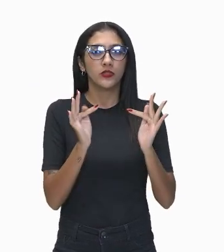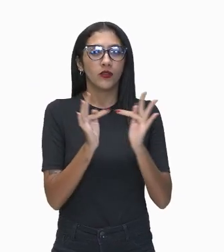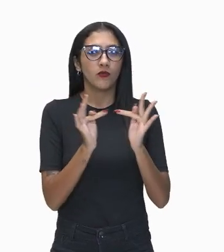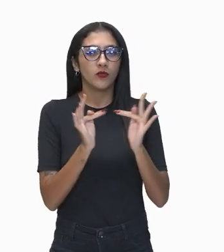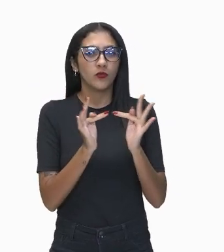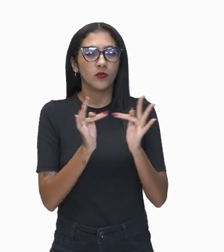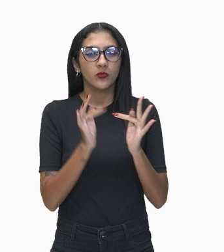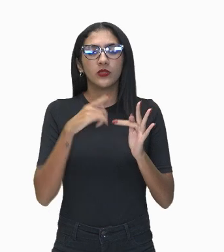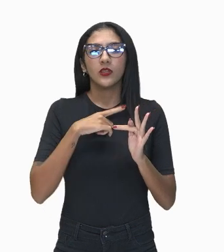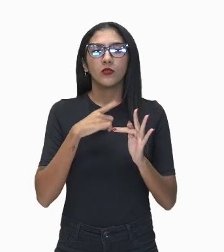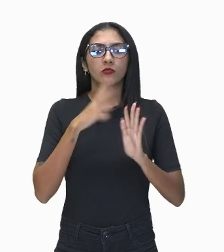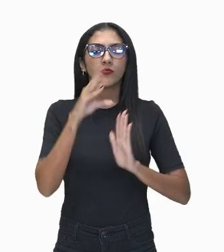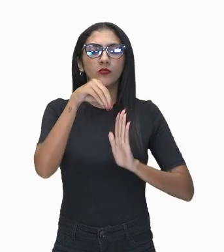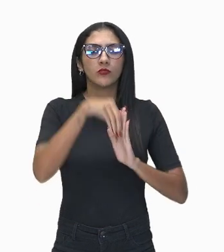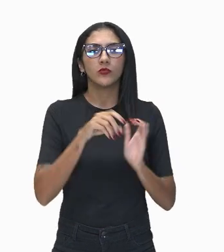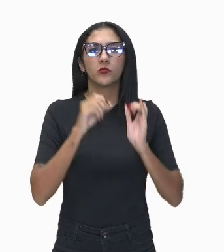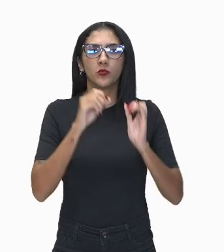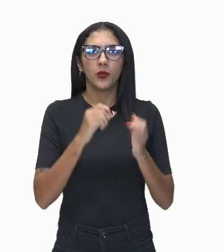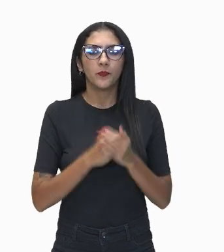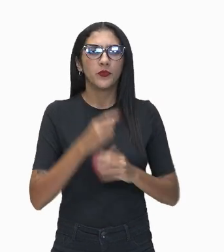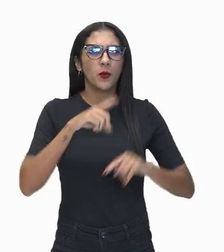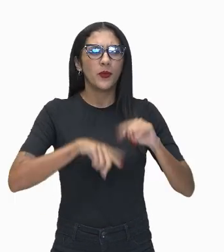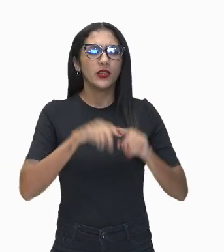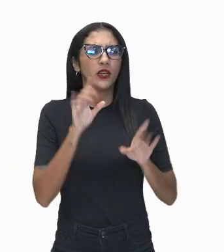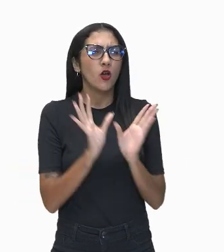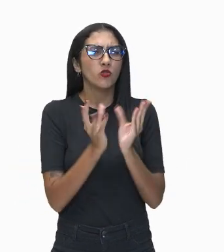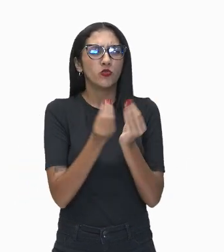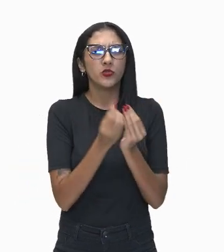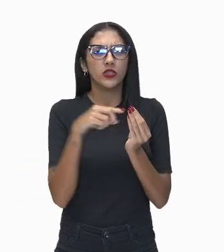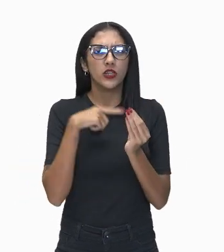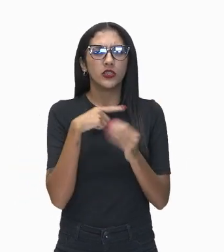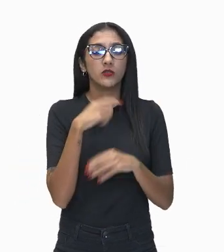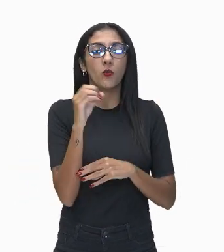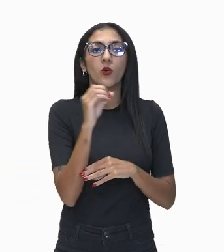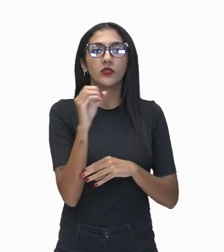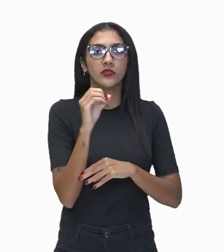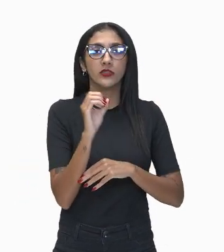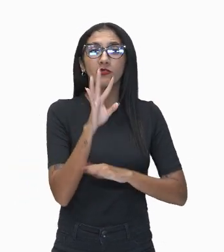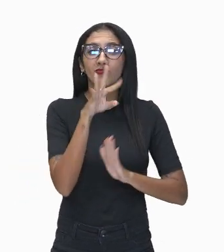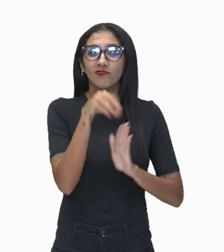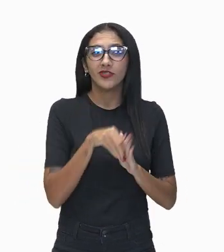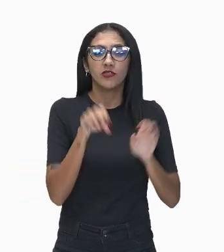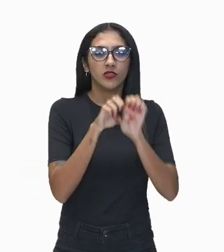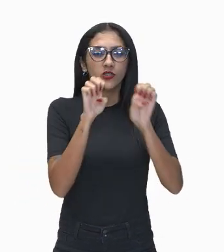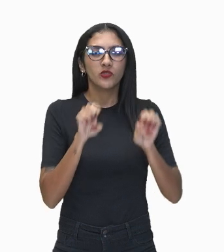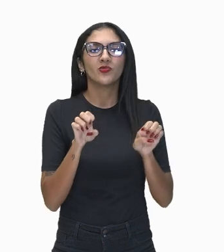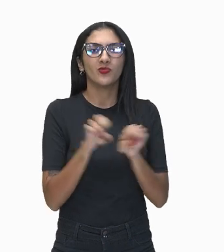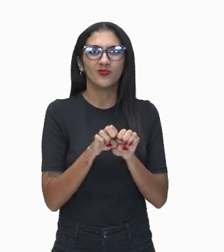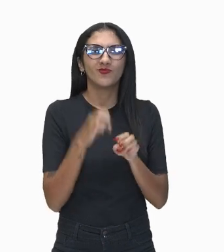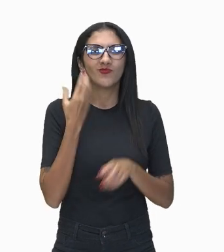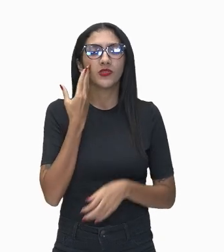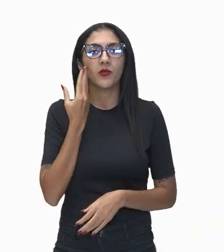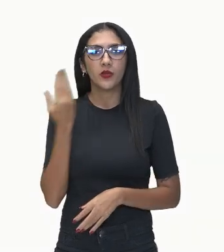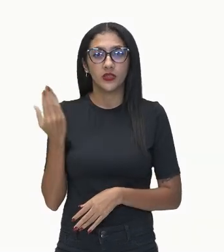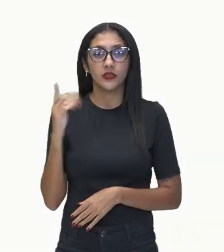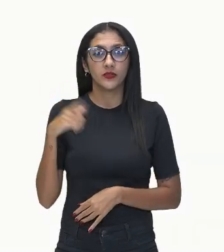têm, como o nome diz, o oxigênio. E elas estão organizadas geralmente desse jeito,